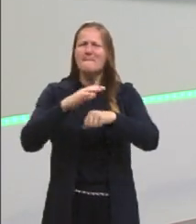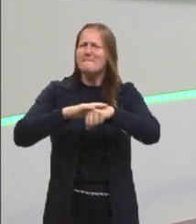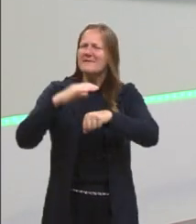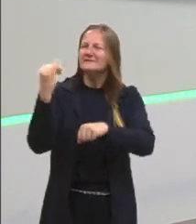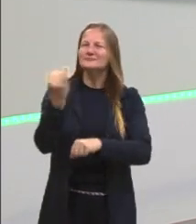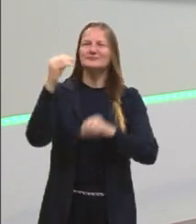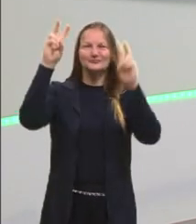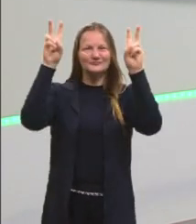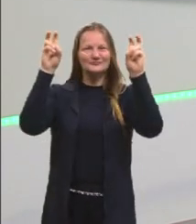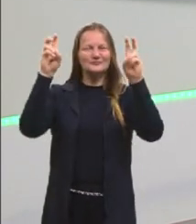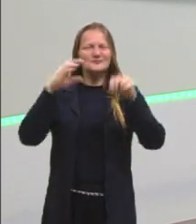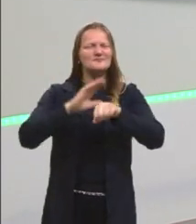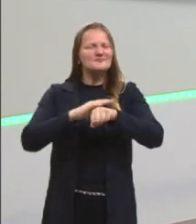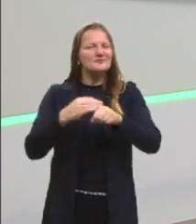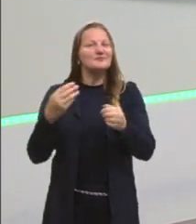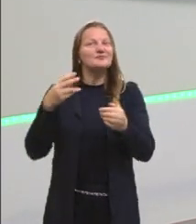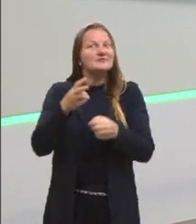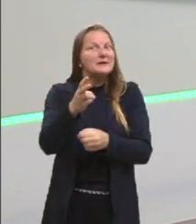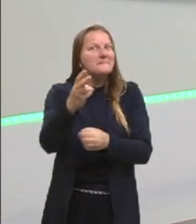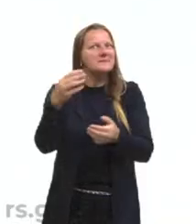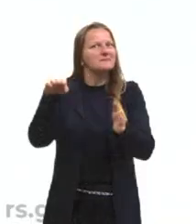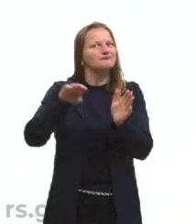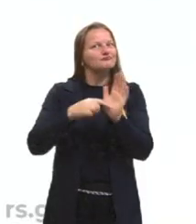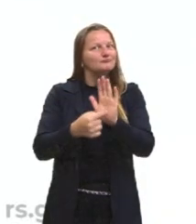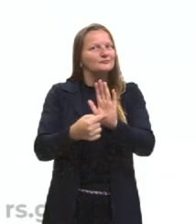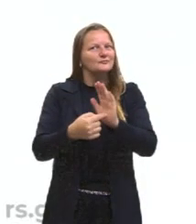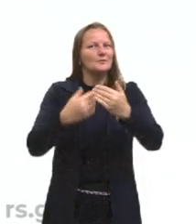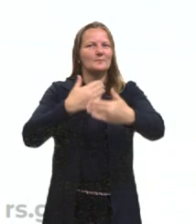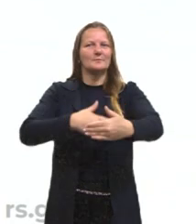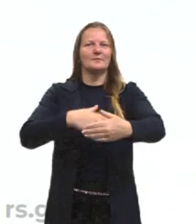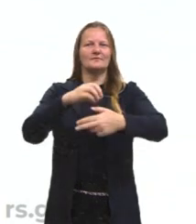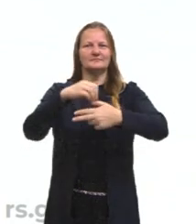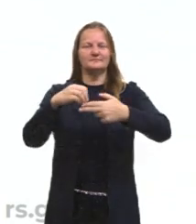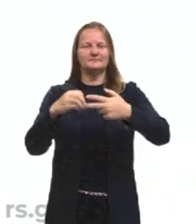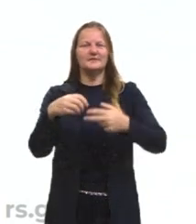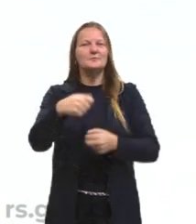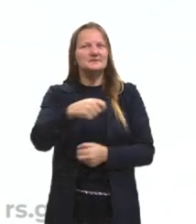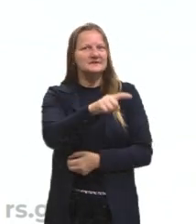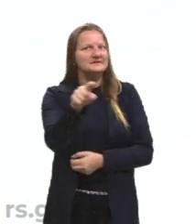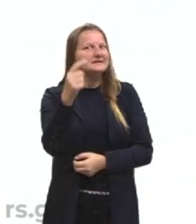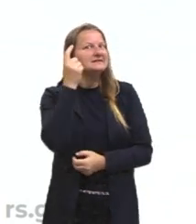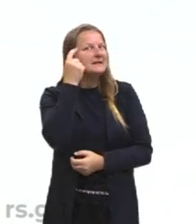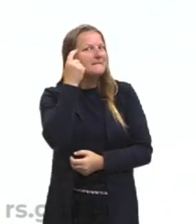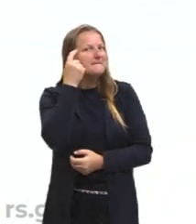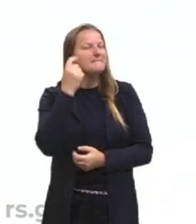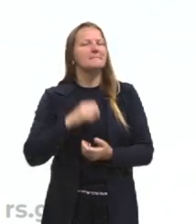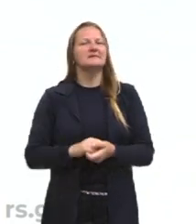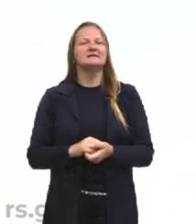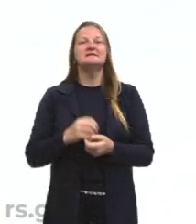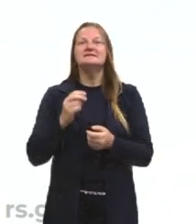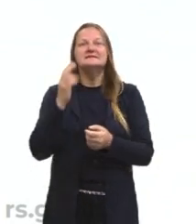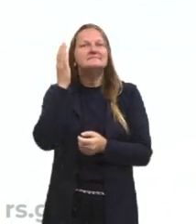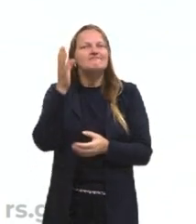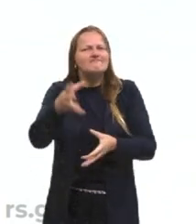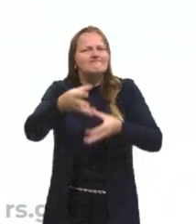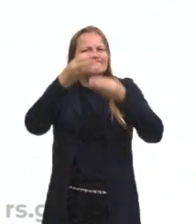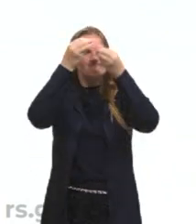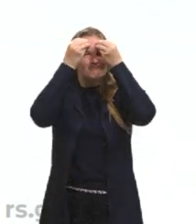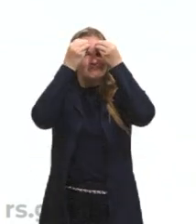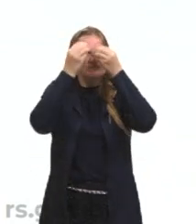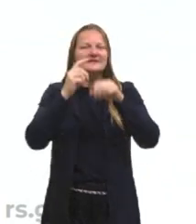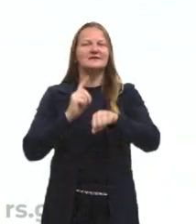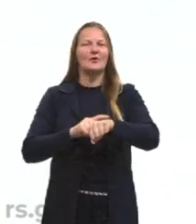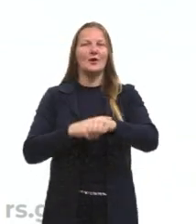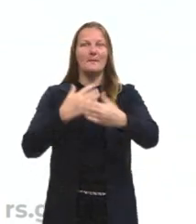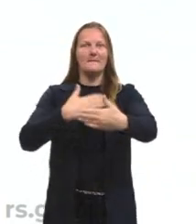temas sempre recorrentes nas provas do Enem que você tem que saber que estejam na ponta da língua aí para prova que